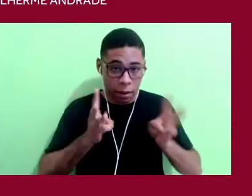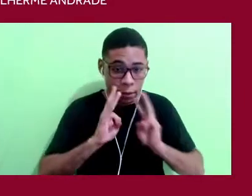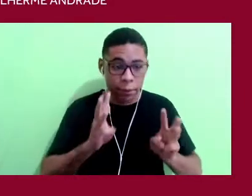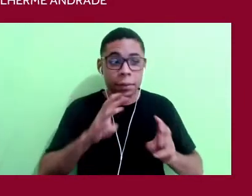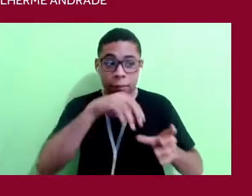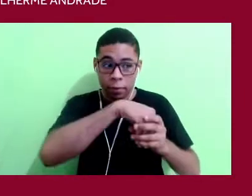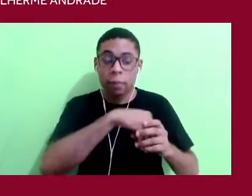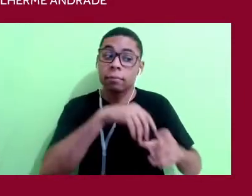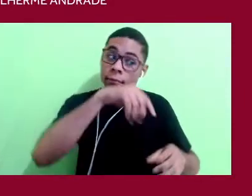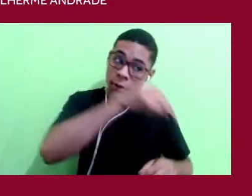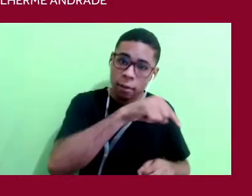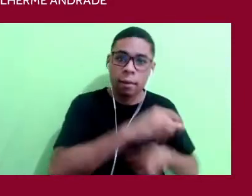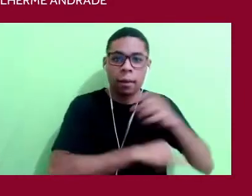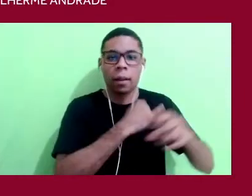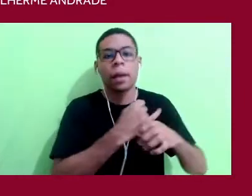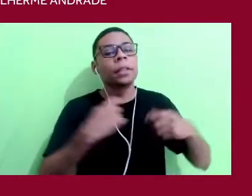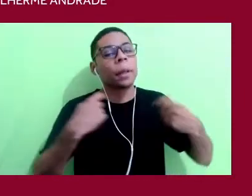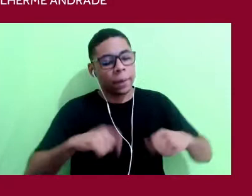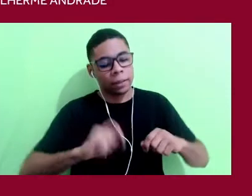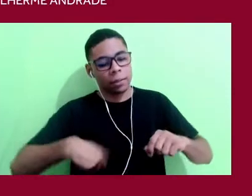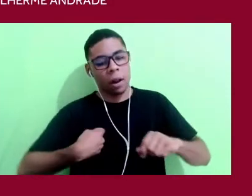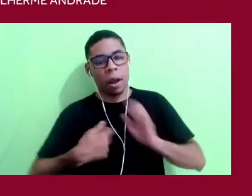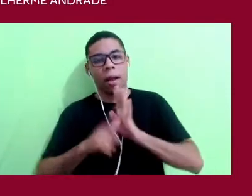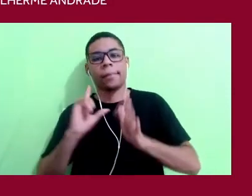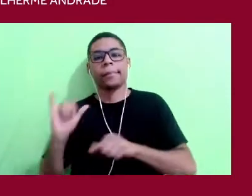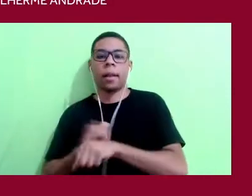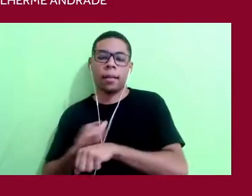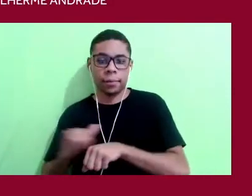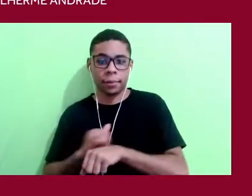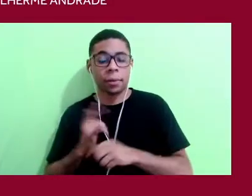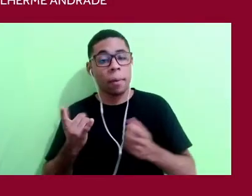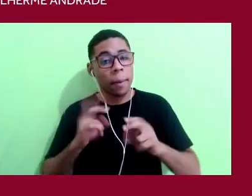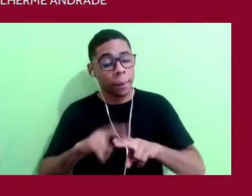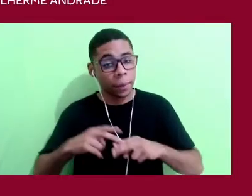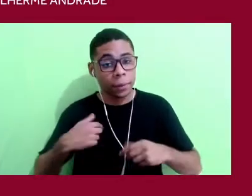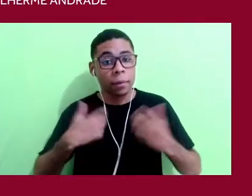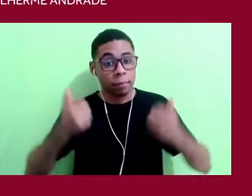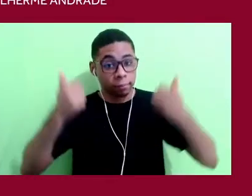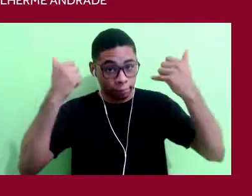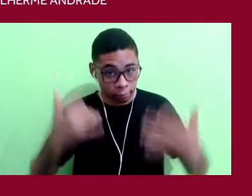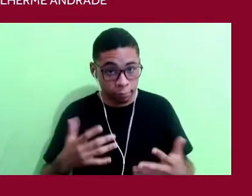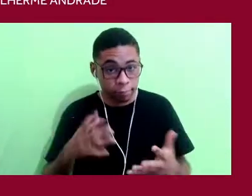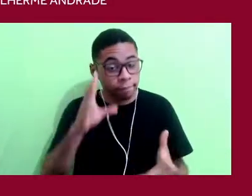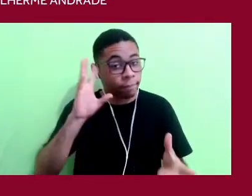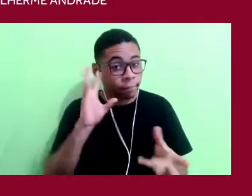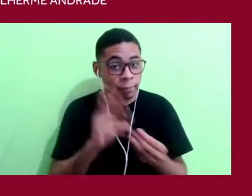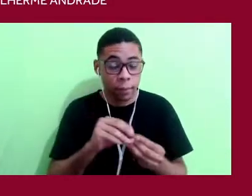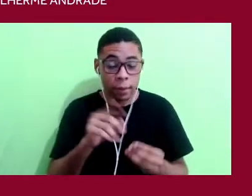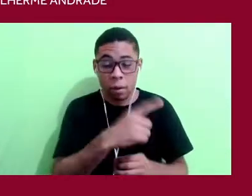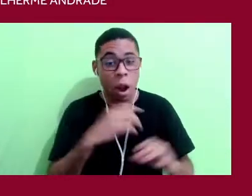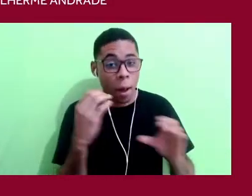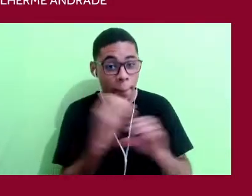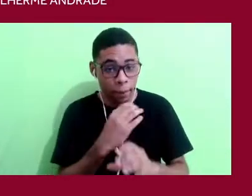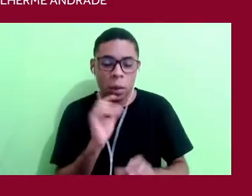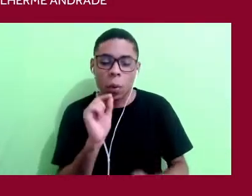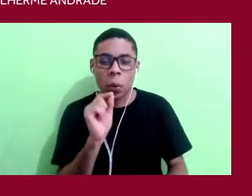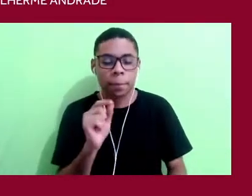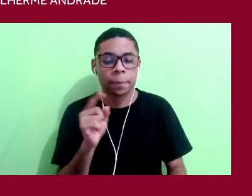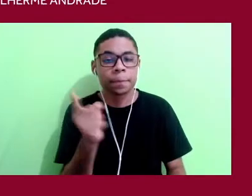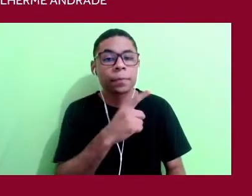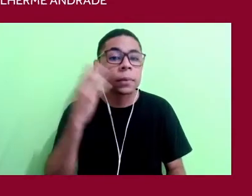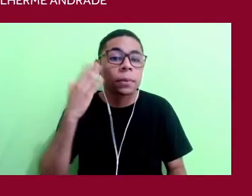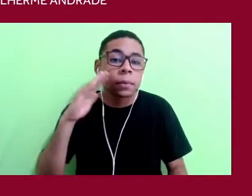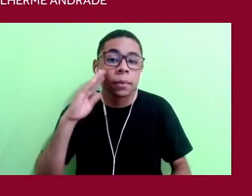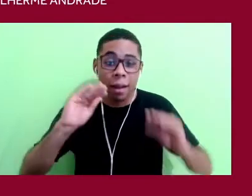estratégia, tá? Então, o que eu quero é finalizar aqui com essa parte é que vocês